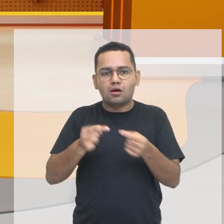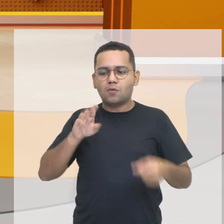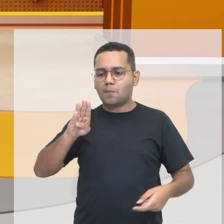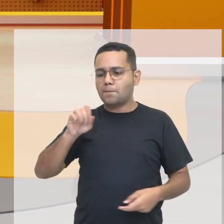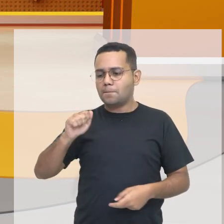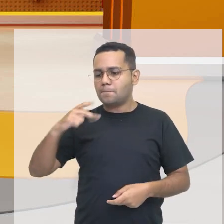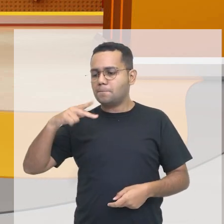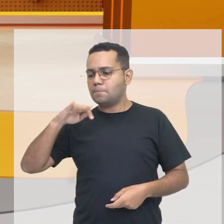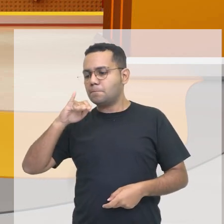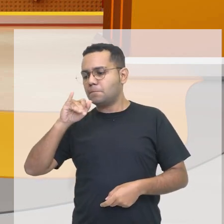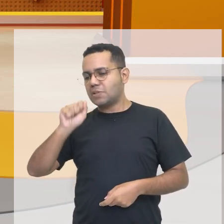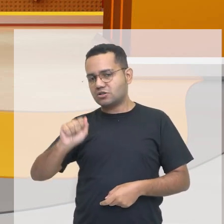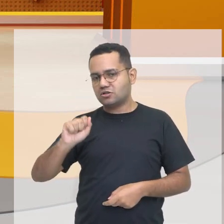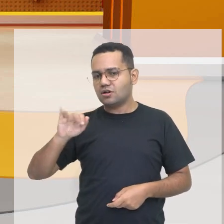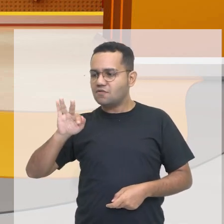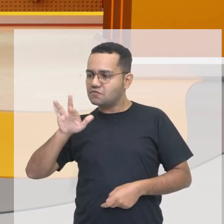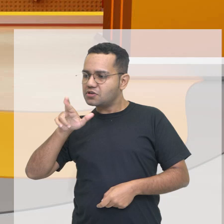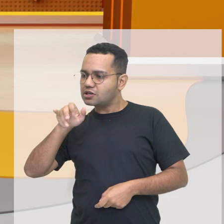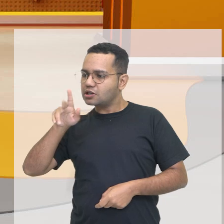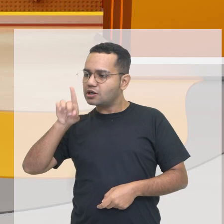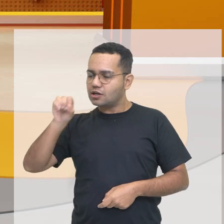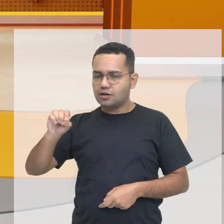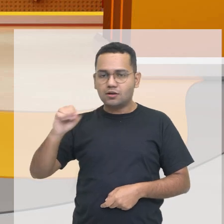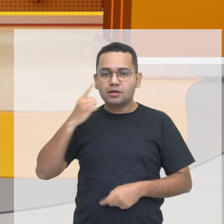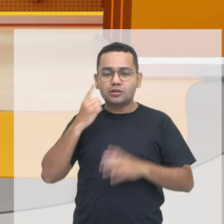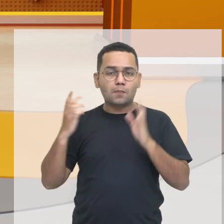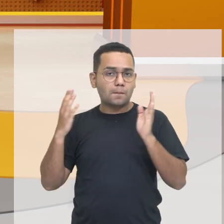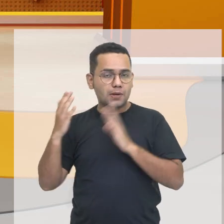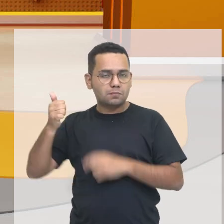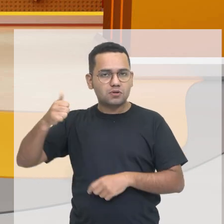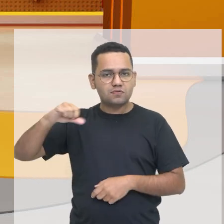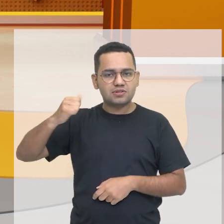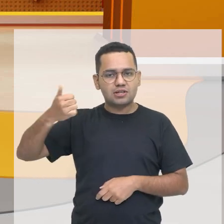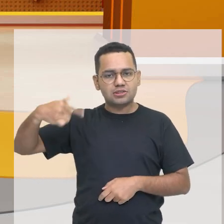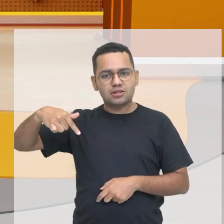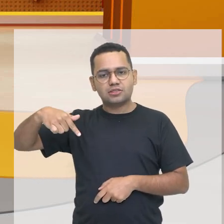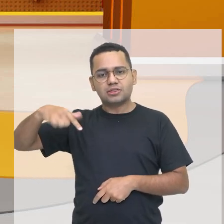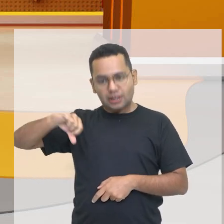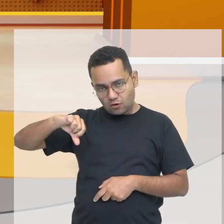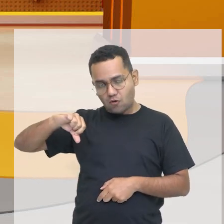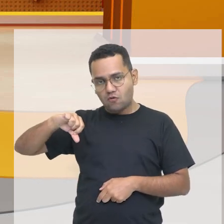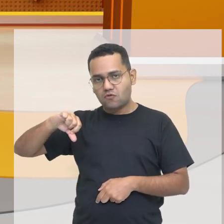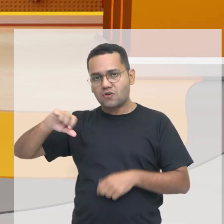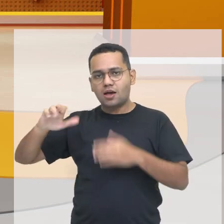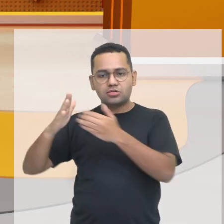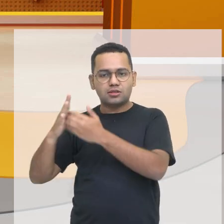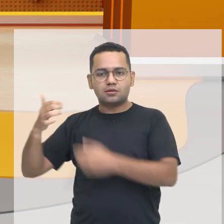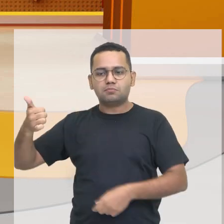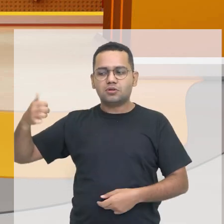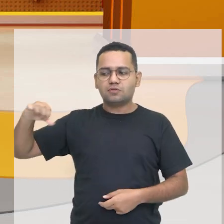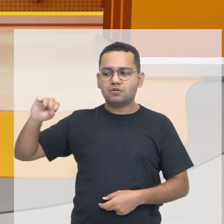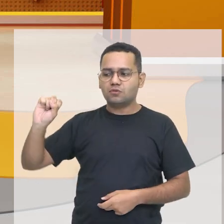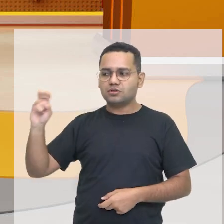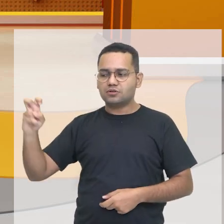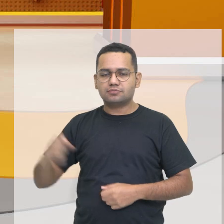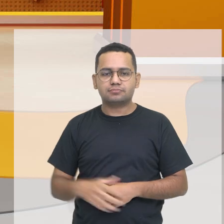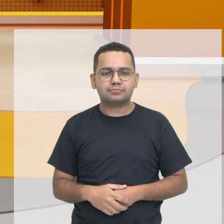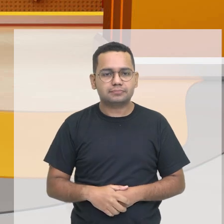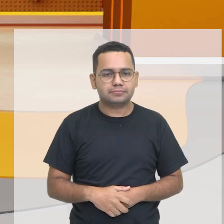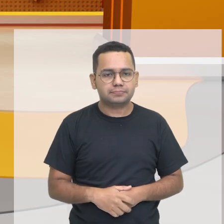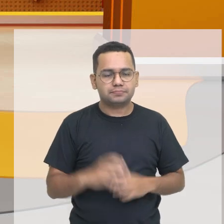Figueiredo, que ocorreu aí entre 1979 até 1985. Vamos dar sequência ao nosso